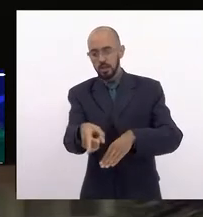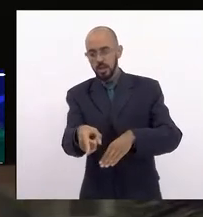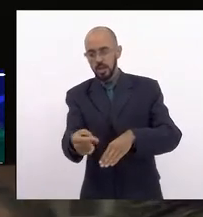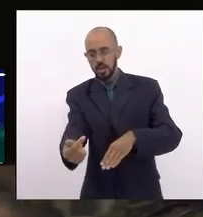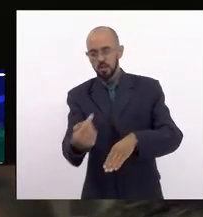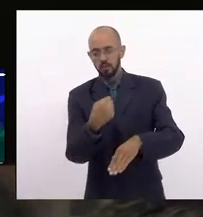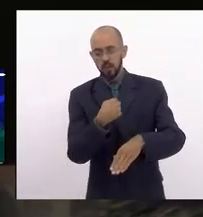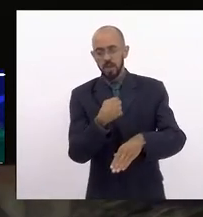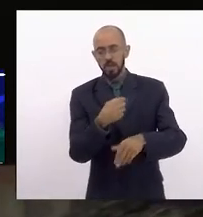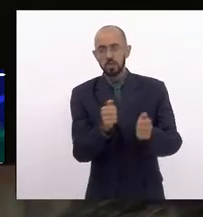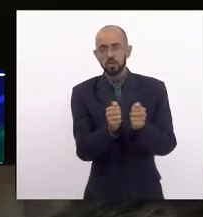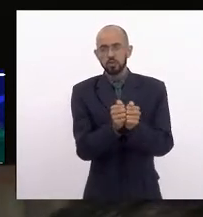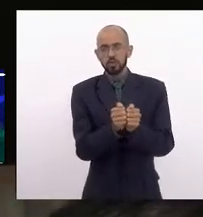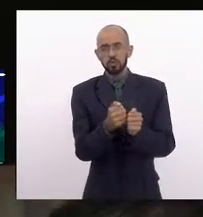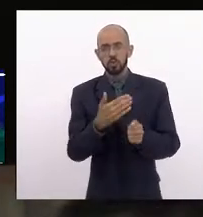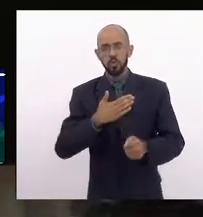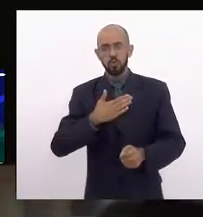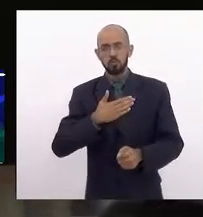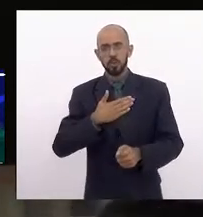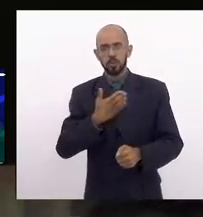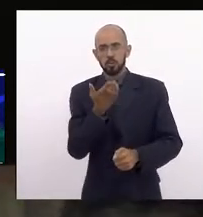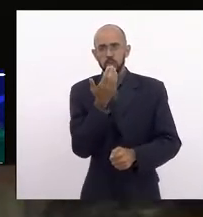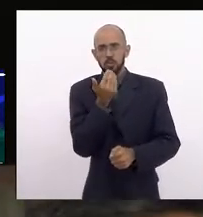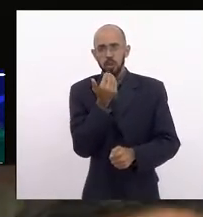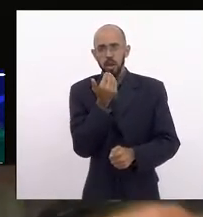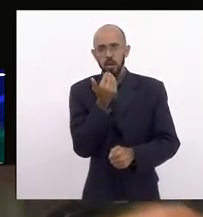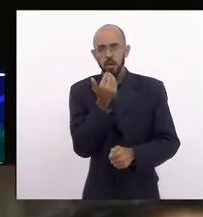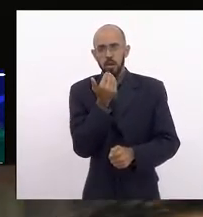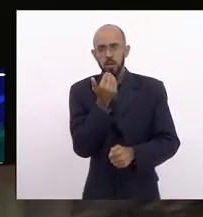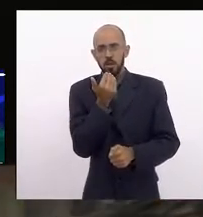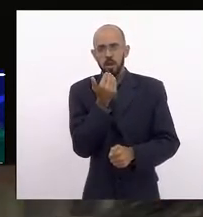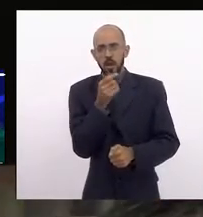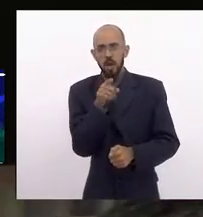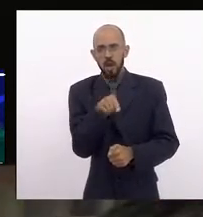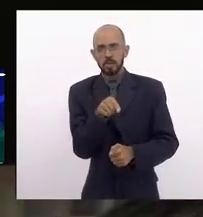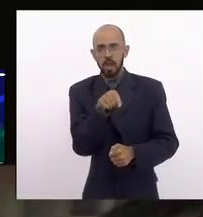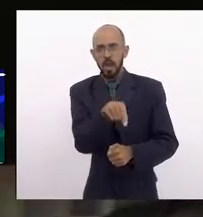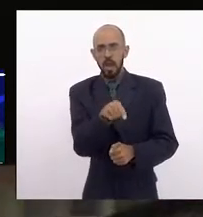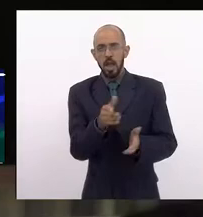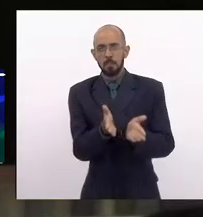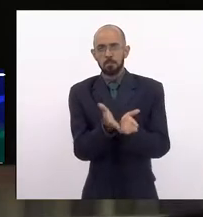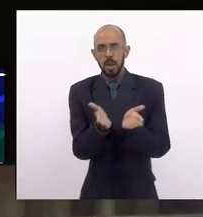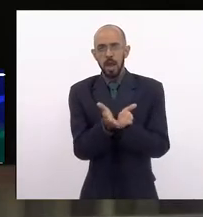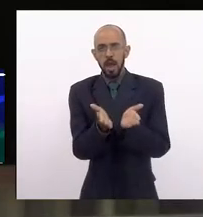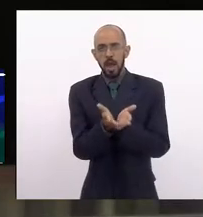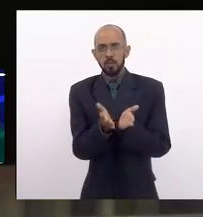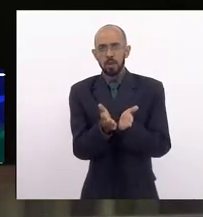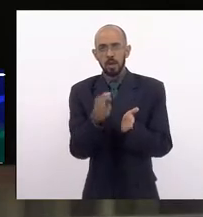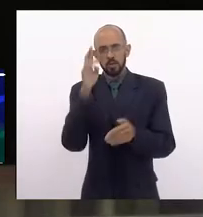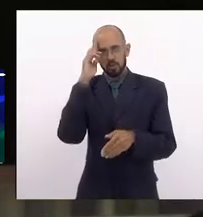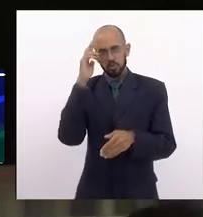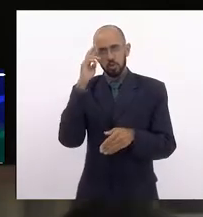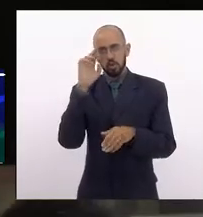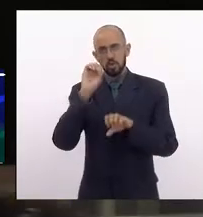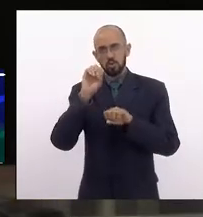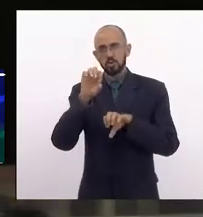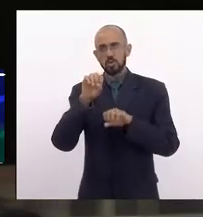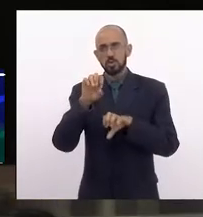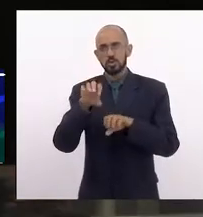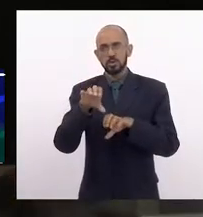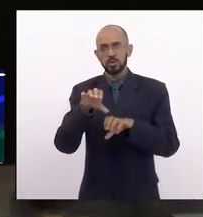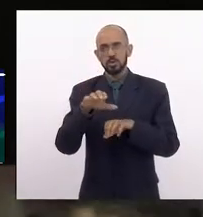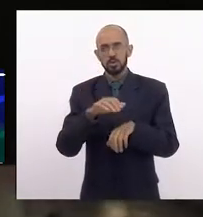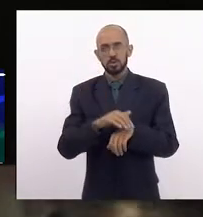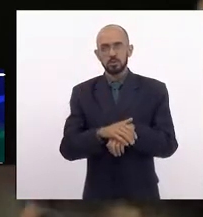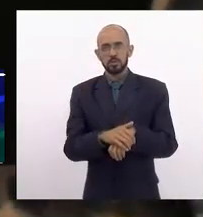e será muito bem-vindo essa é a palavra que o Senhor nos ensina eu quero dizer são